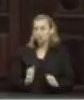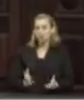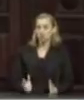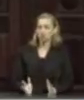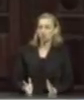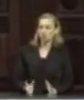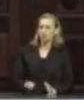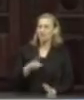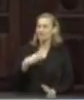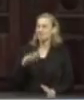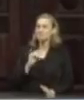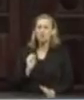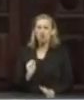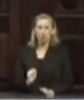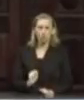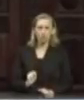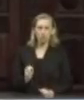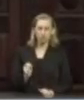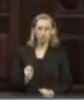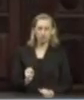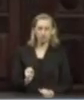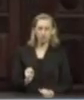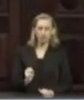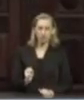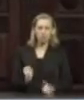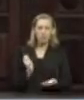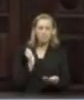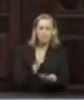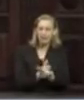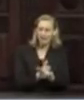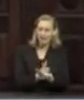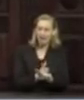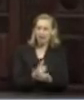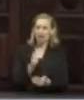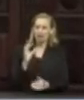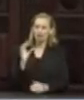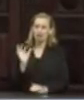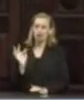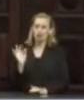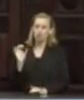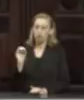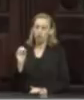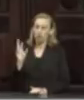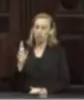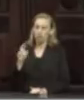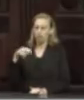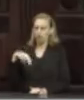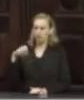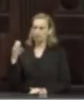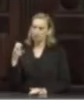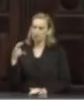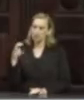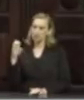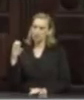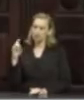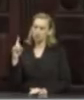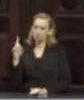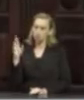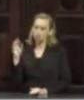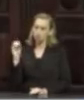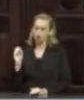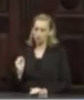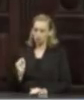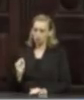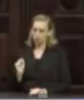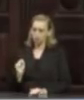3 bilhões para pagar fornecedores que nós não sabemos quais são, nós não sabemos qual é a escala de